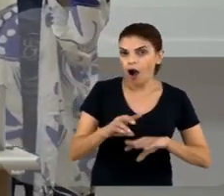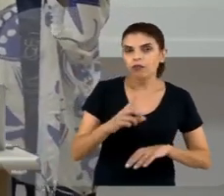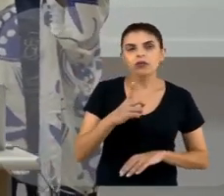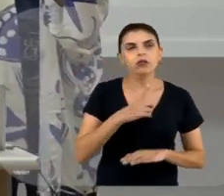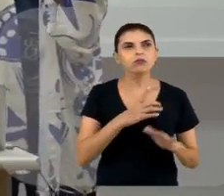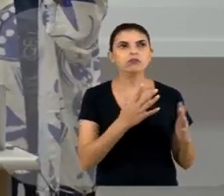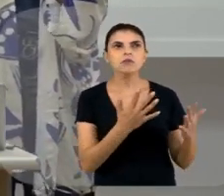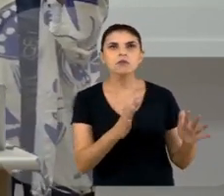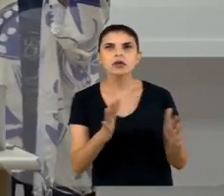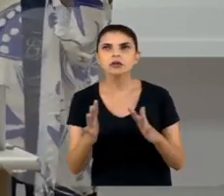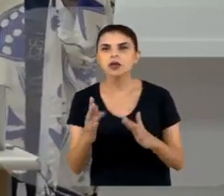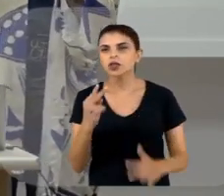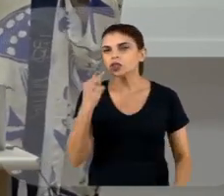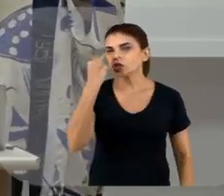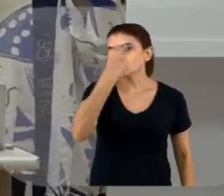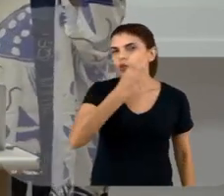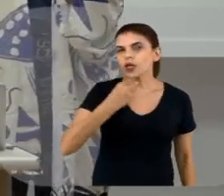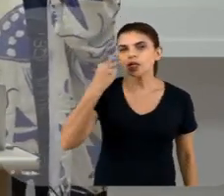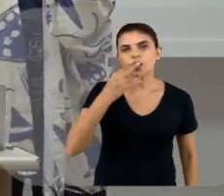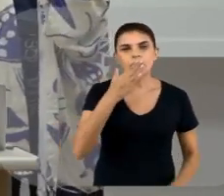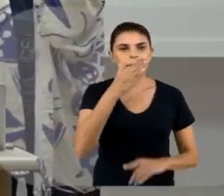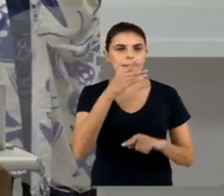ter ali em torno de